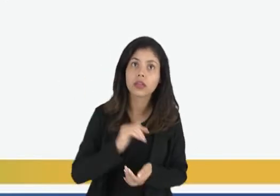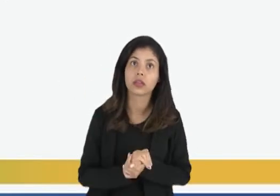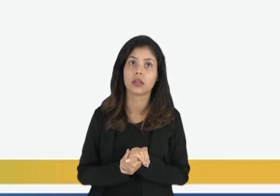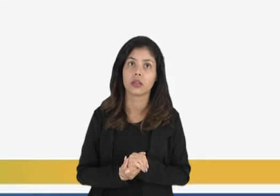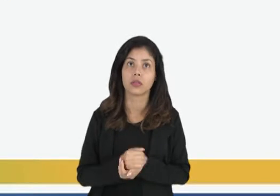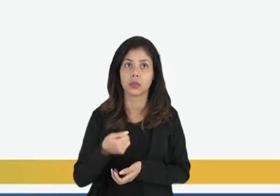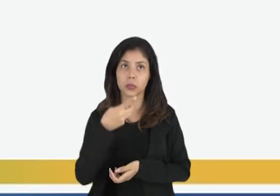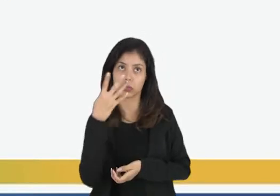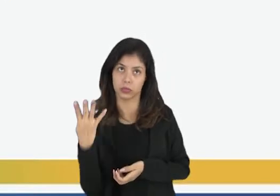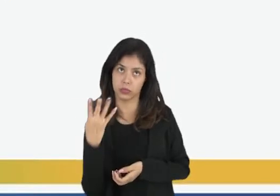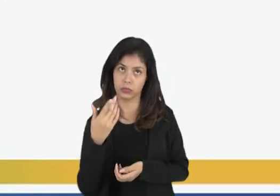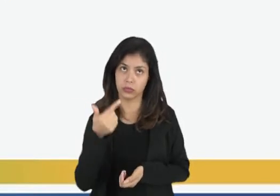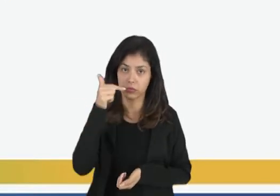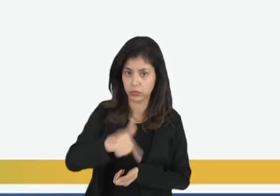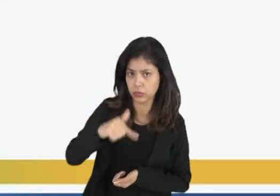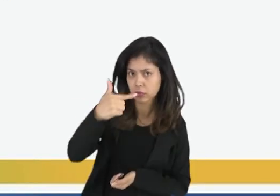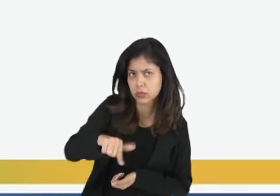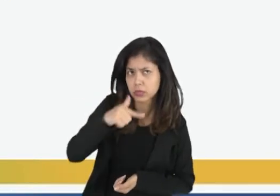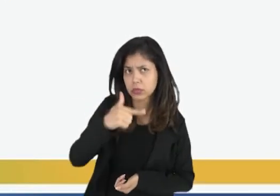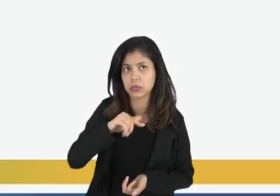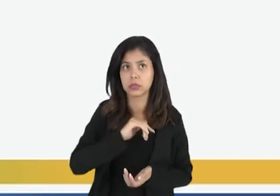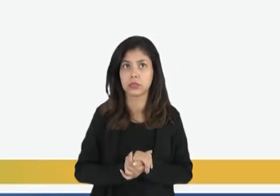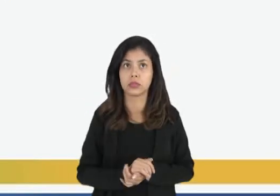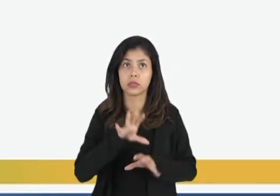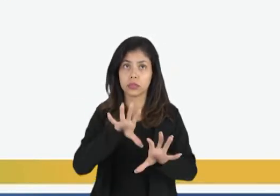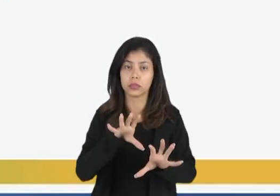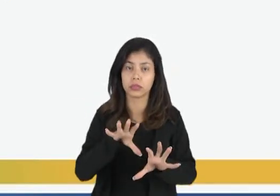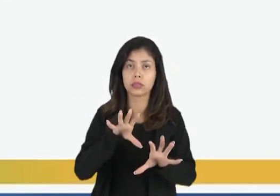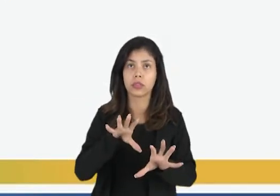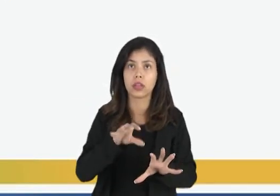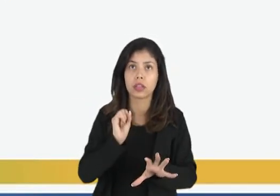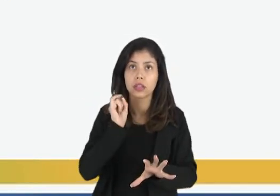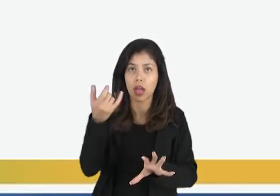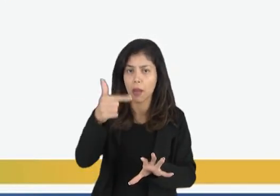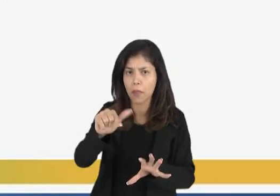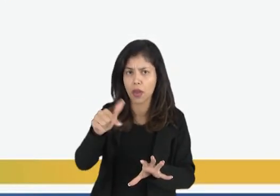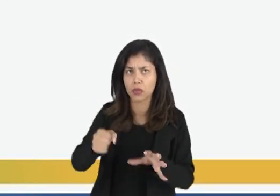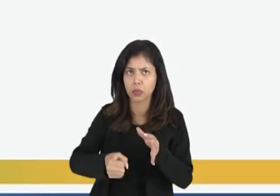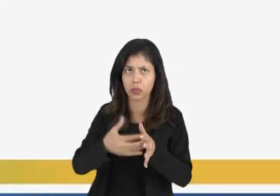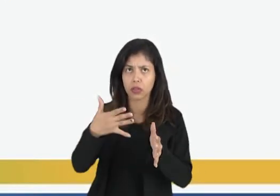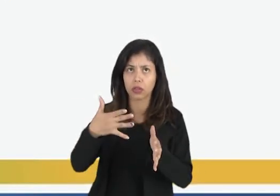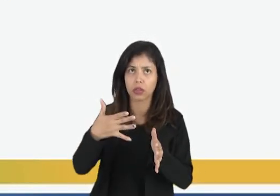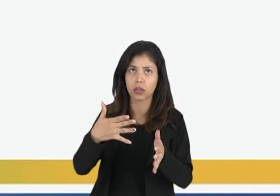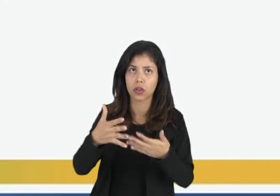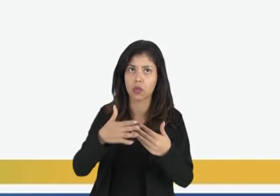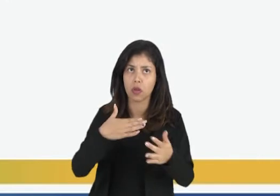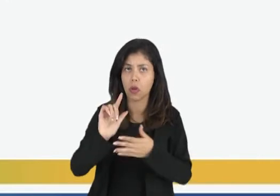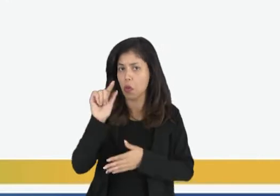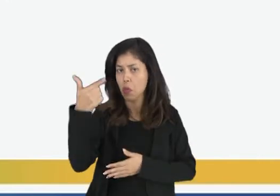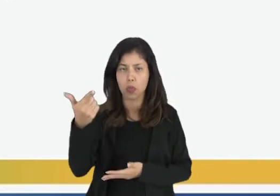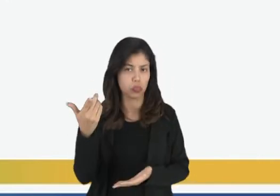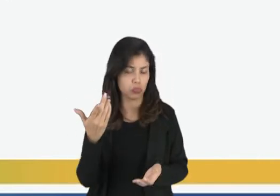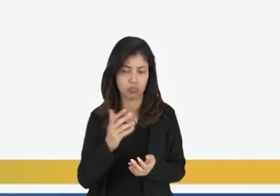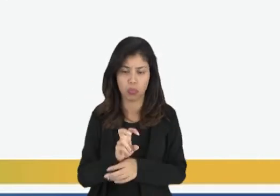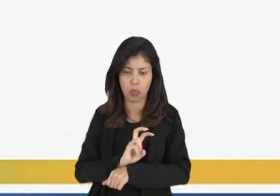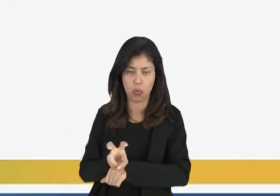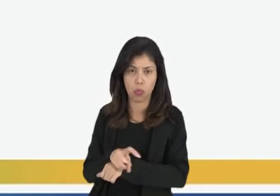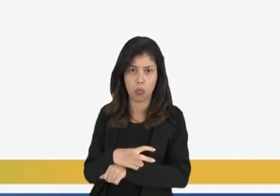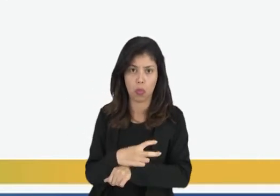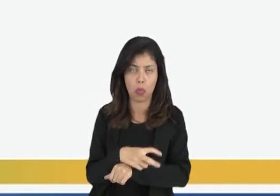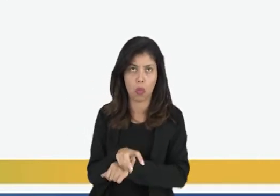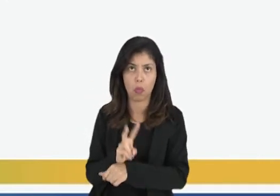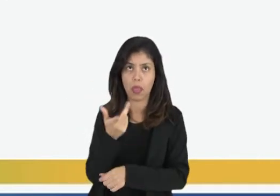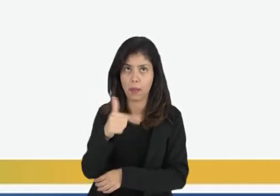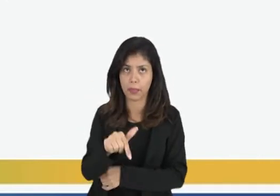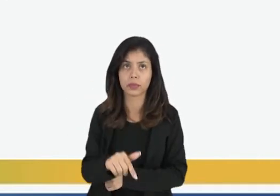aqueles que contam com tarefas repetitivas, ou seja, se elas se repetem, é fácil qualquer um robô conseguir repetir isso